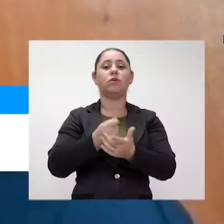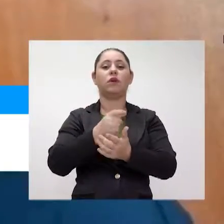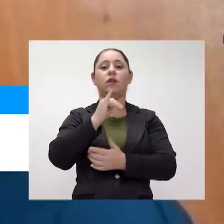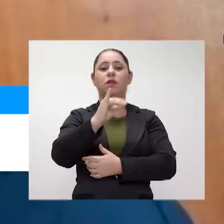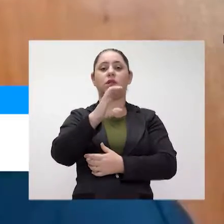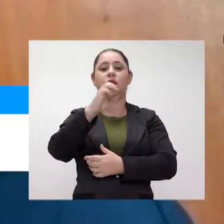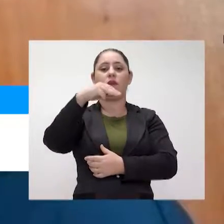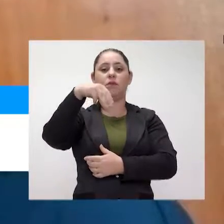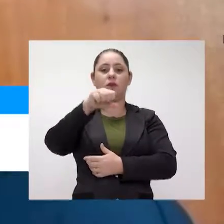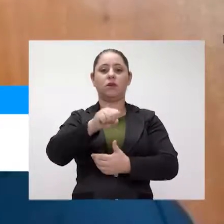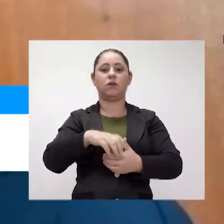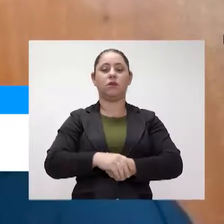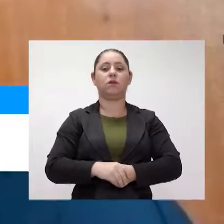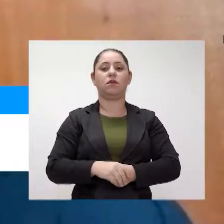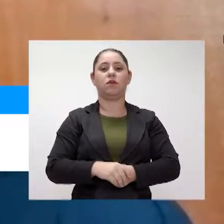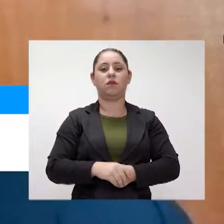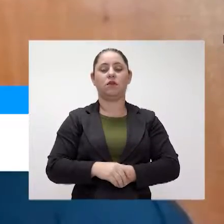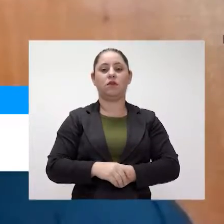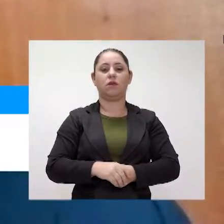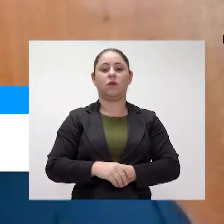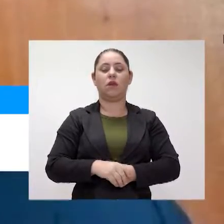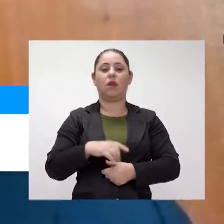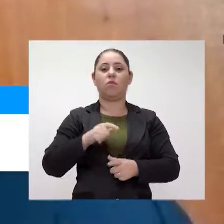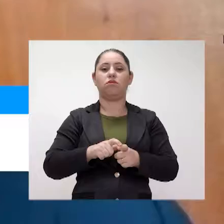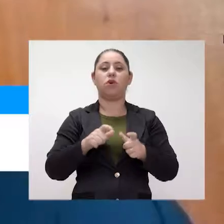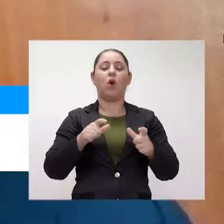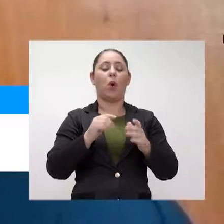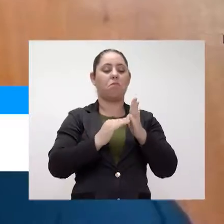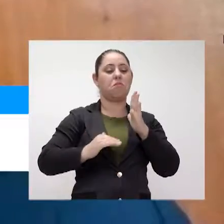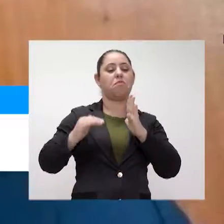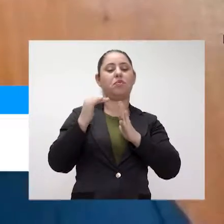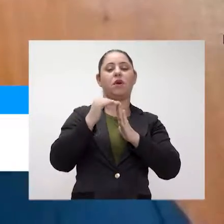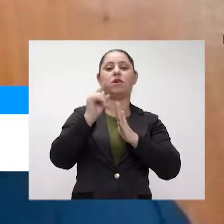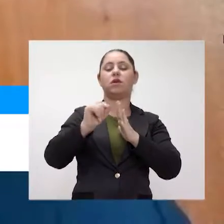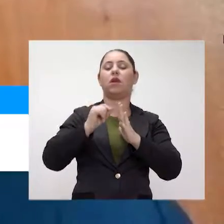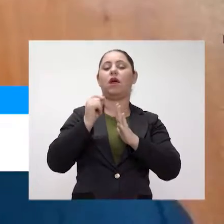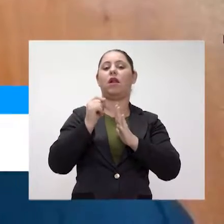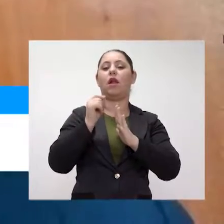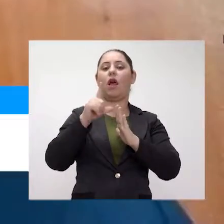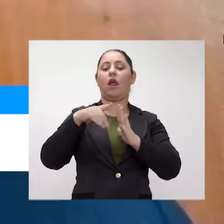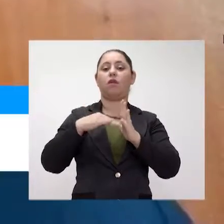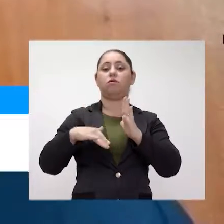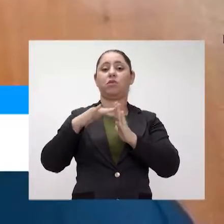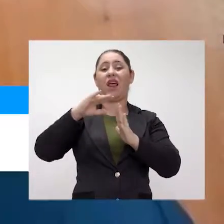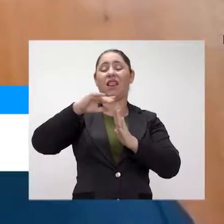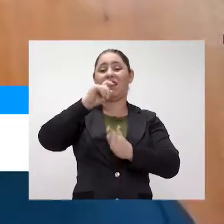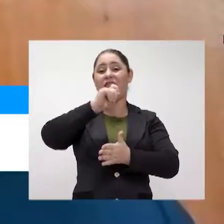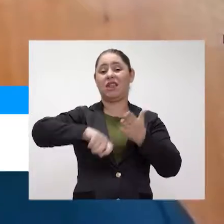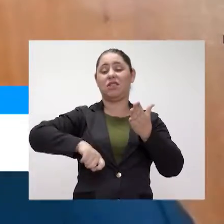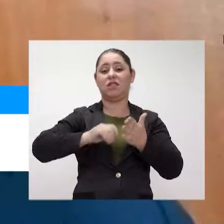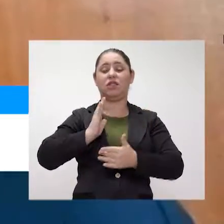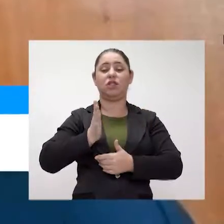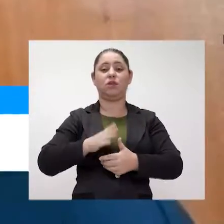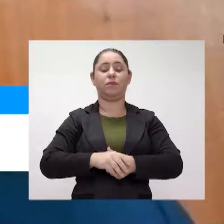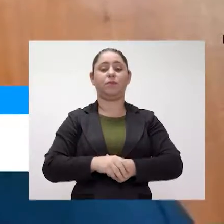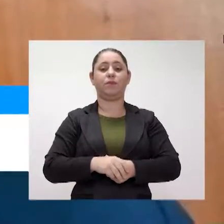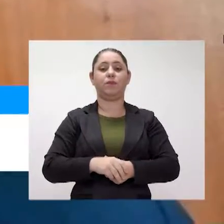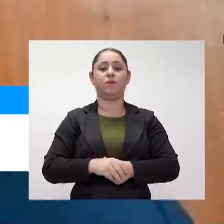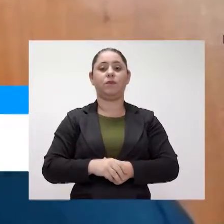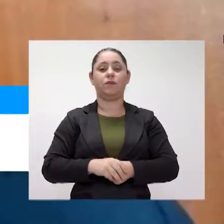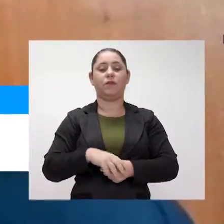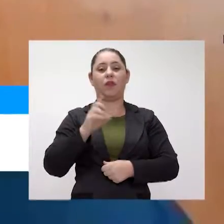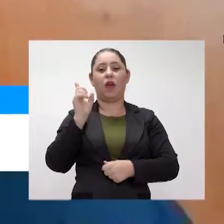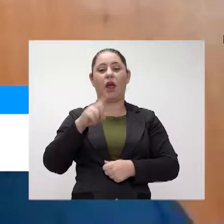cobrança do ICMS também incidente sobre essa parte excedente do consumo, que elevou a taxa, que